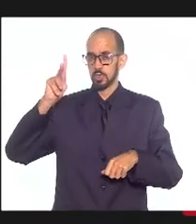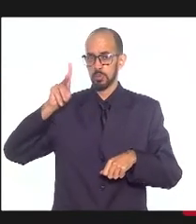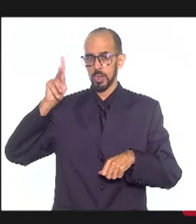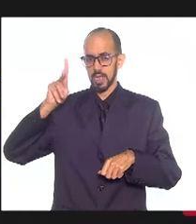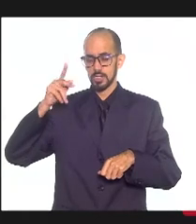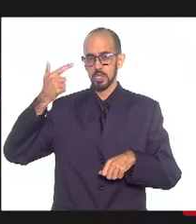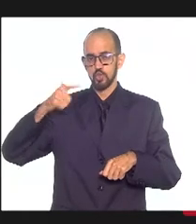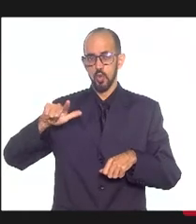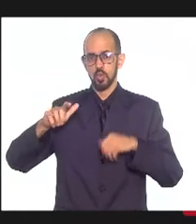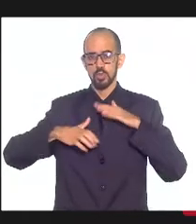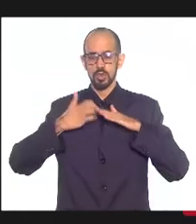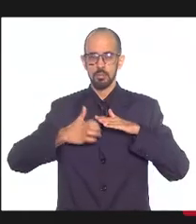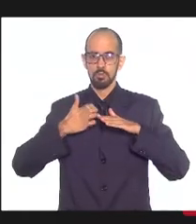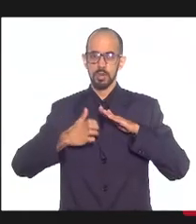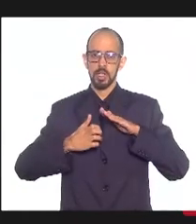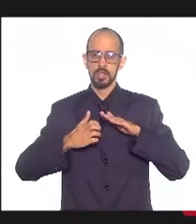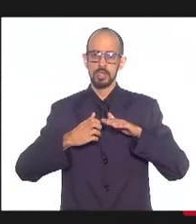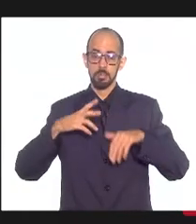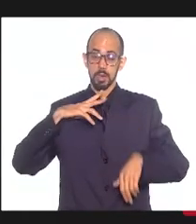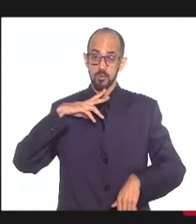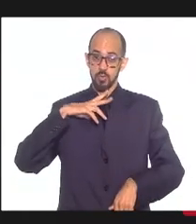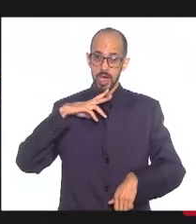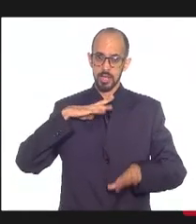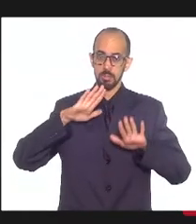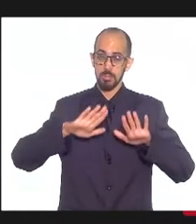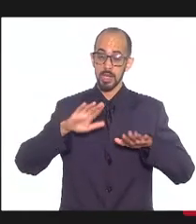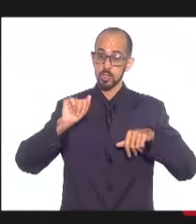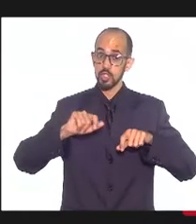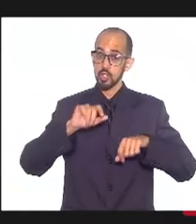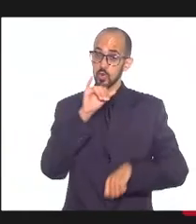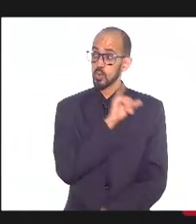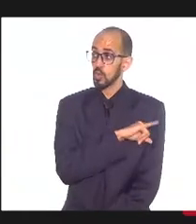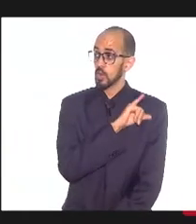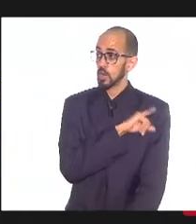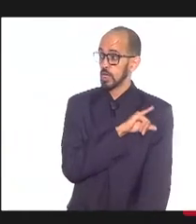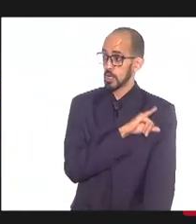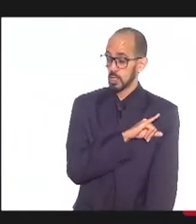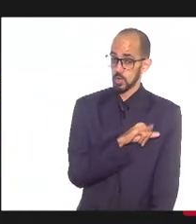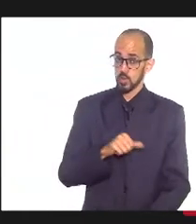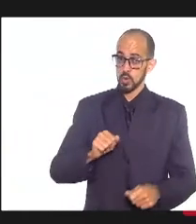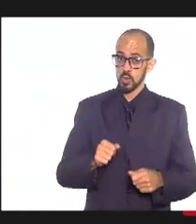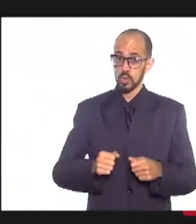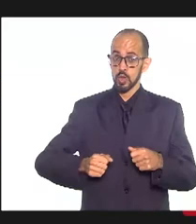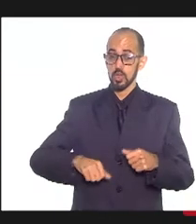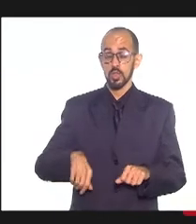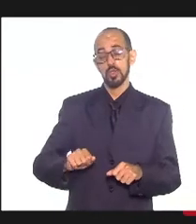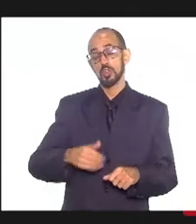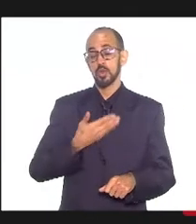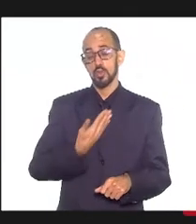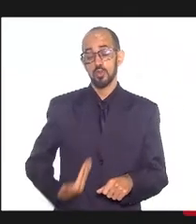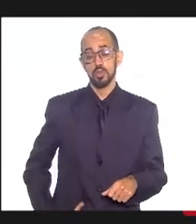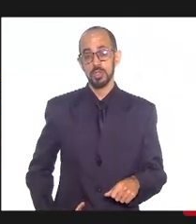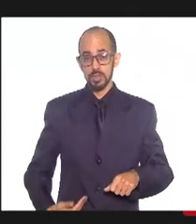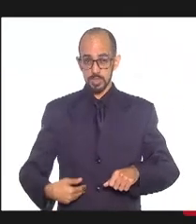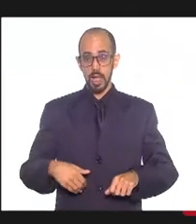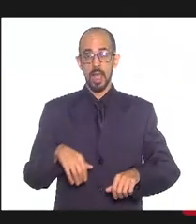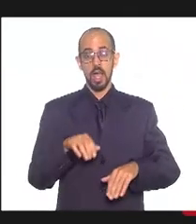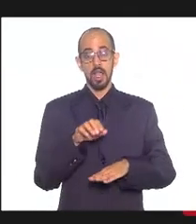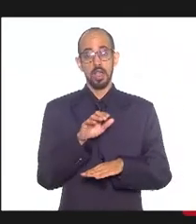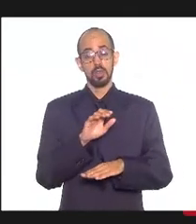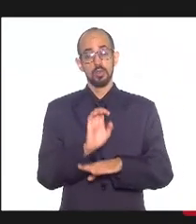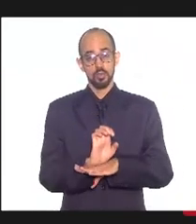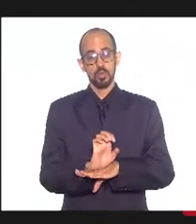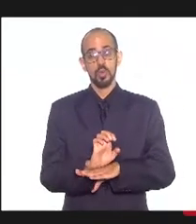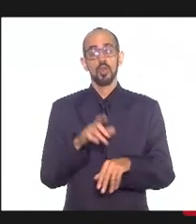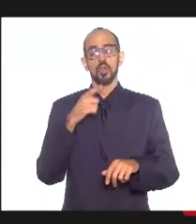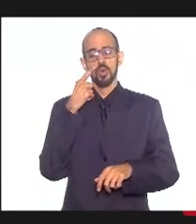que é uma empresa privada, mas o Rio de Janeiro, o poder público estadual, o legislativo, certamente, tem que entrar nessa batalha,